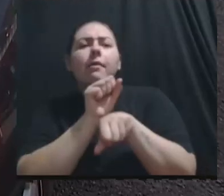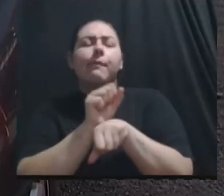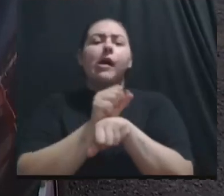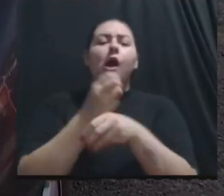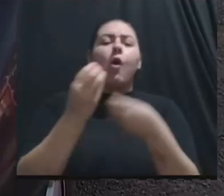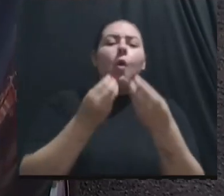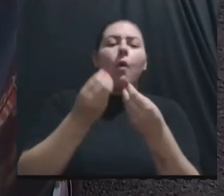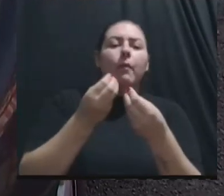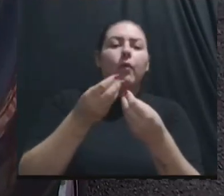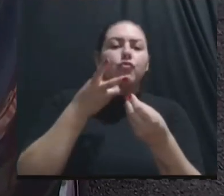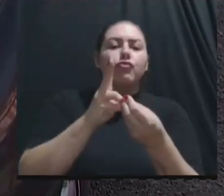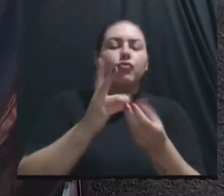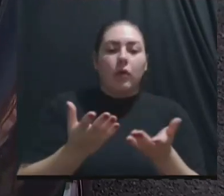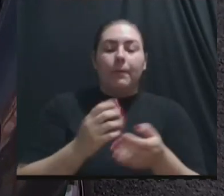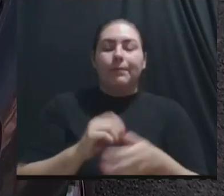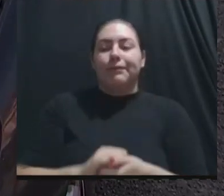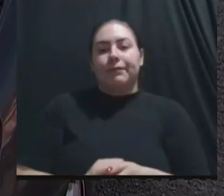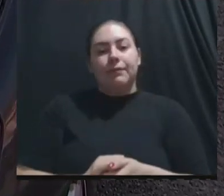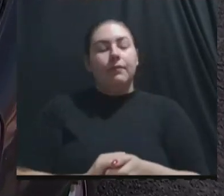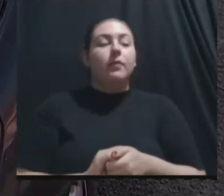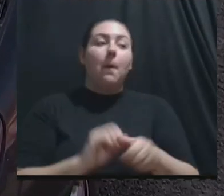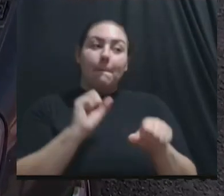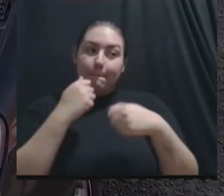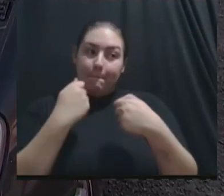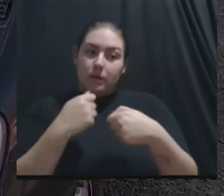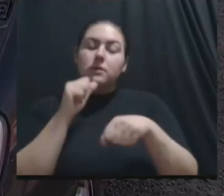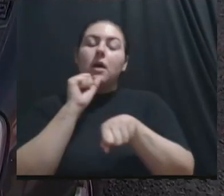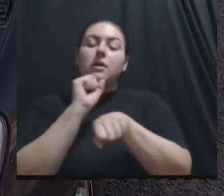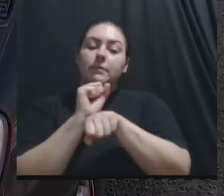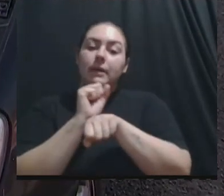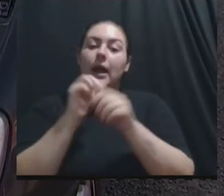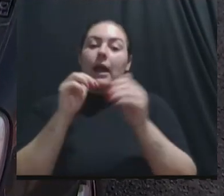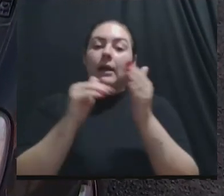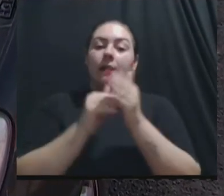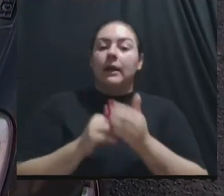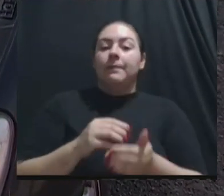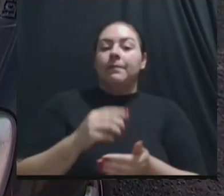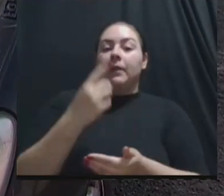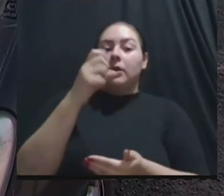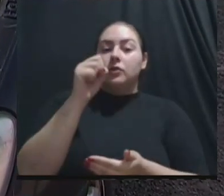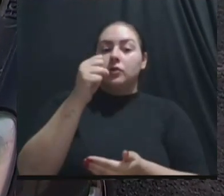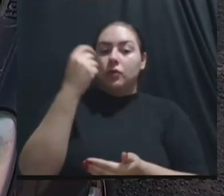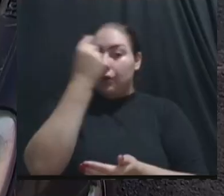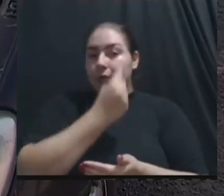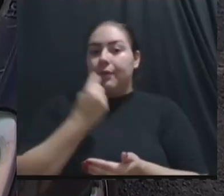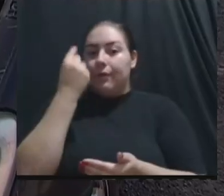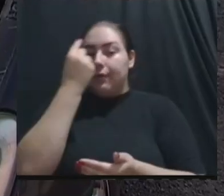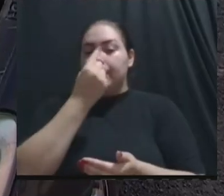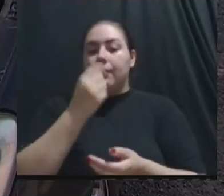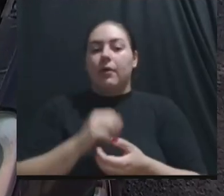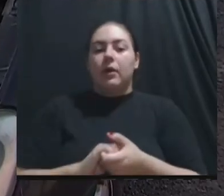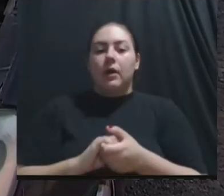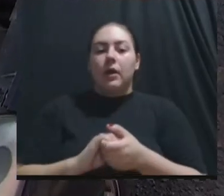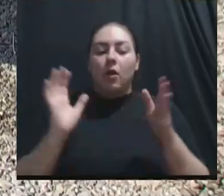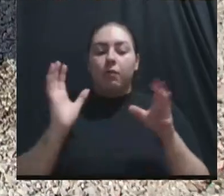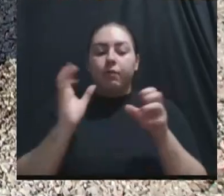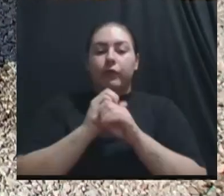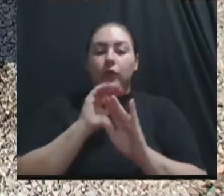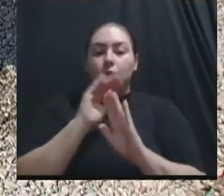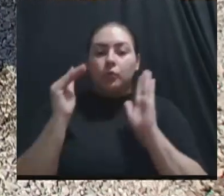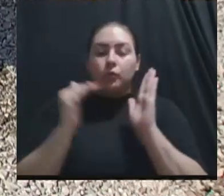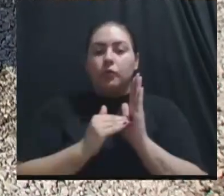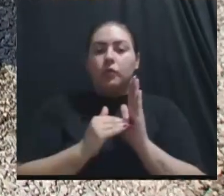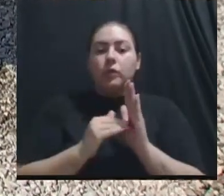aguardar até o final do dia, às 18 horas, onde são fechadas todos os lances, e se caso o lance dele venceu, ele faz